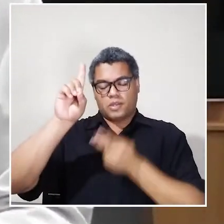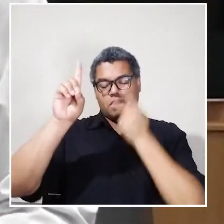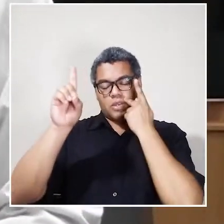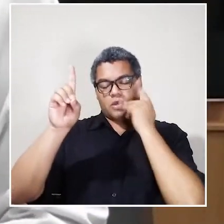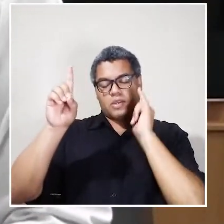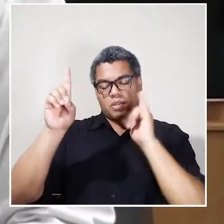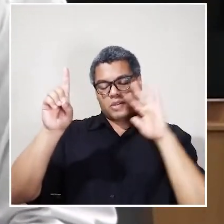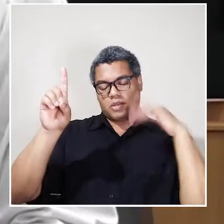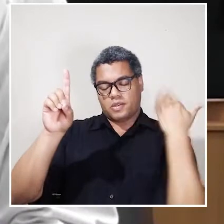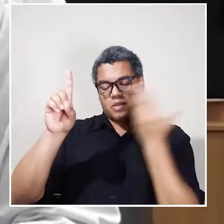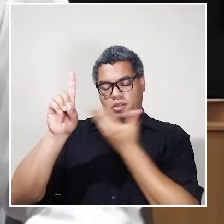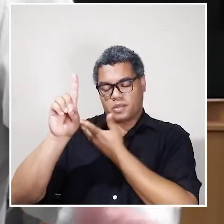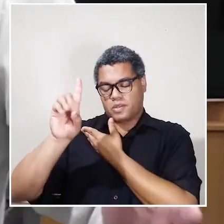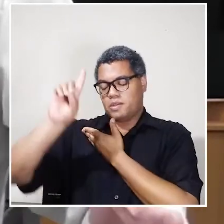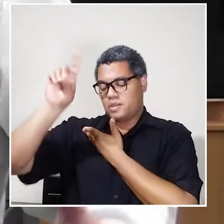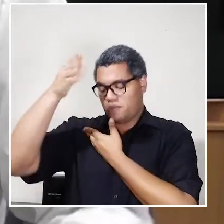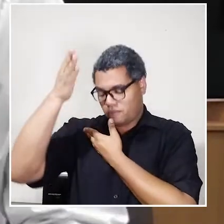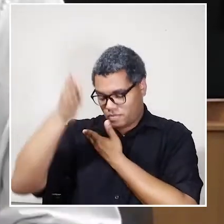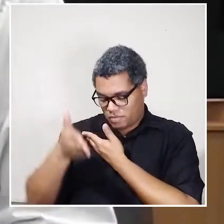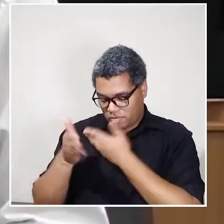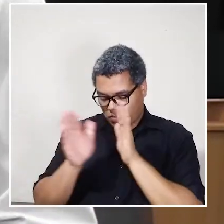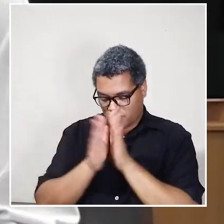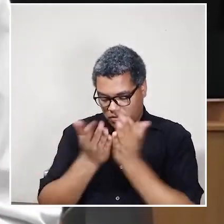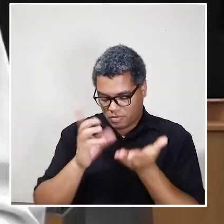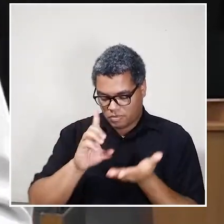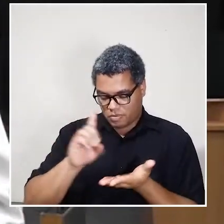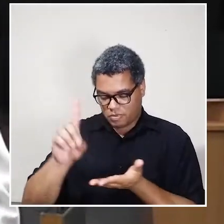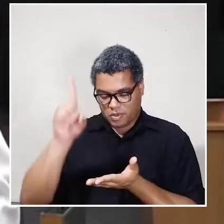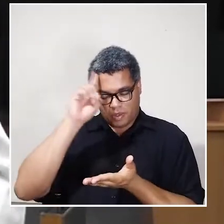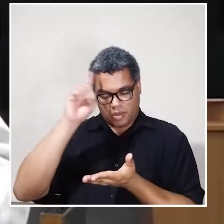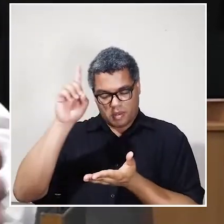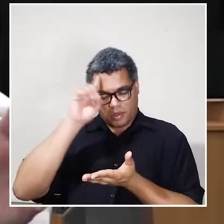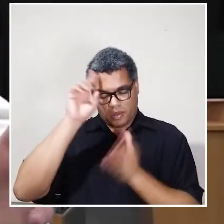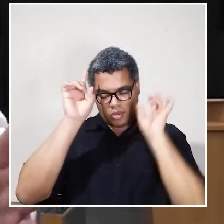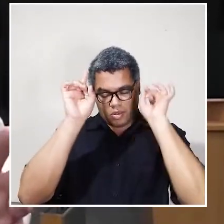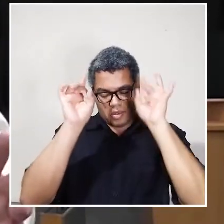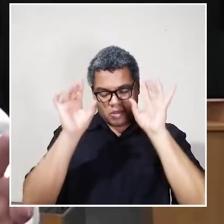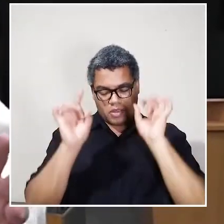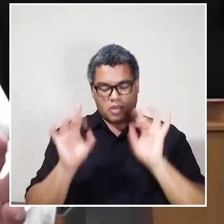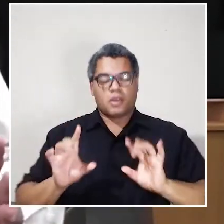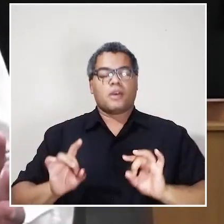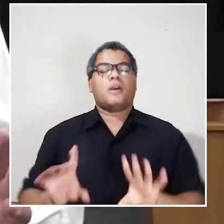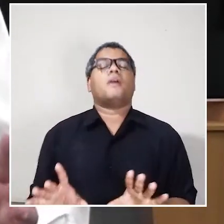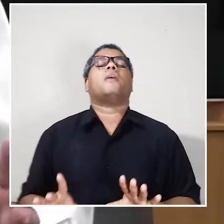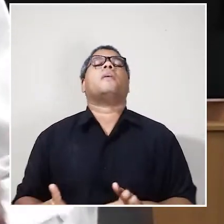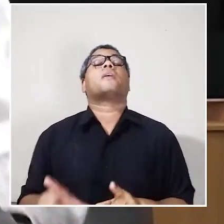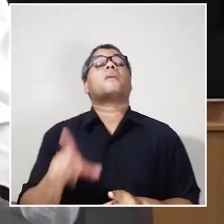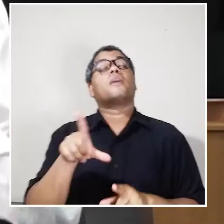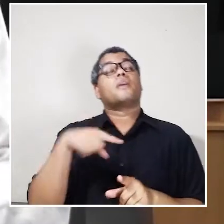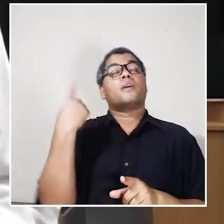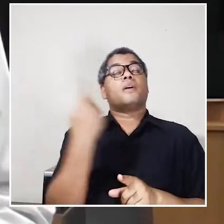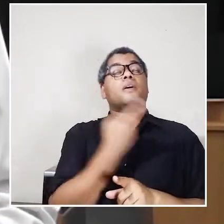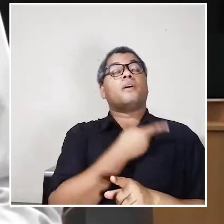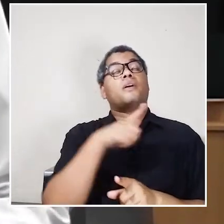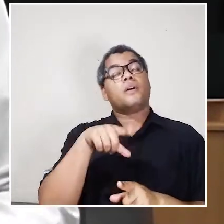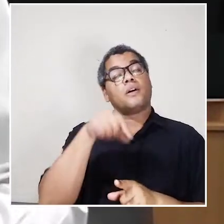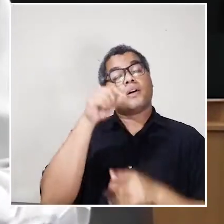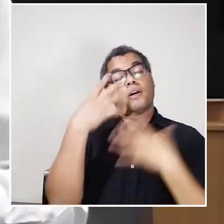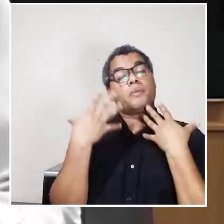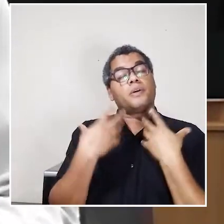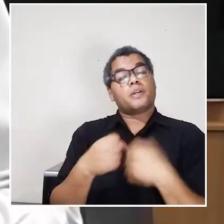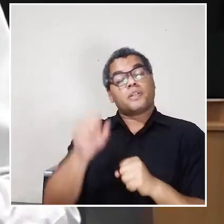Pai, estamos diante da tua palavra, num dia muito especial em que separamos para